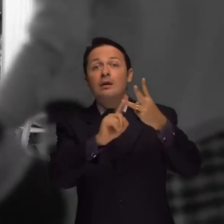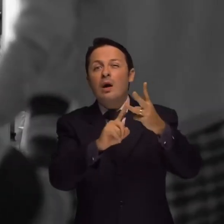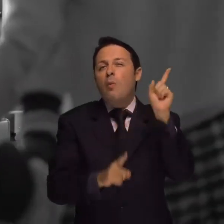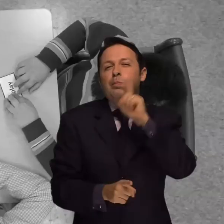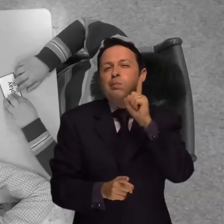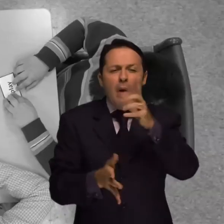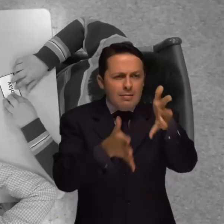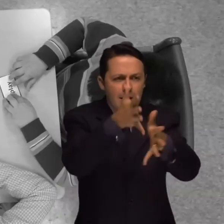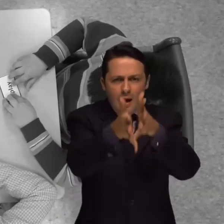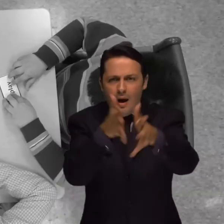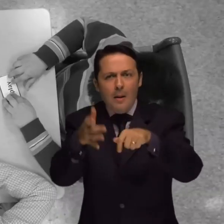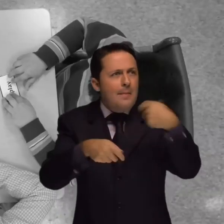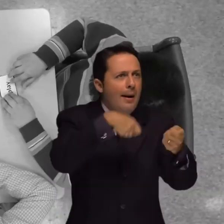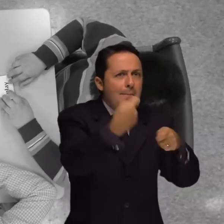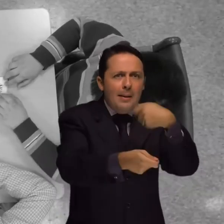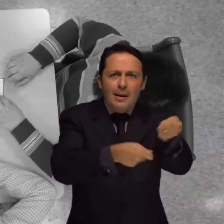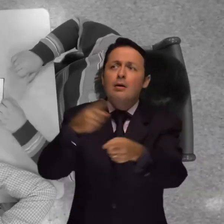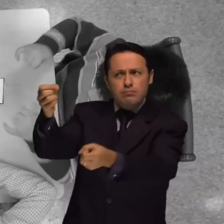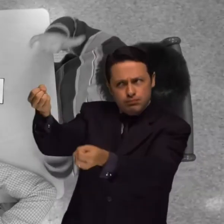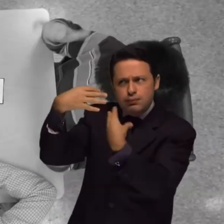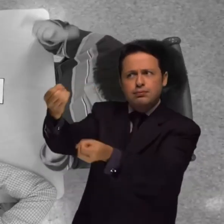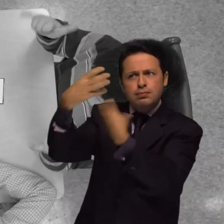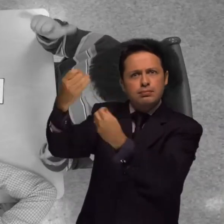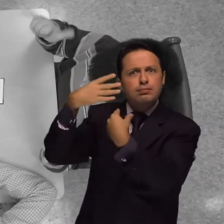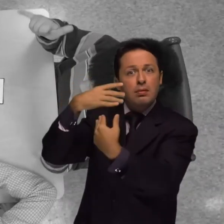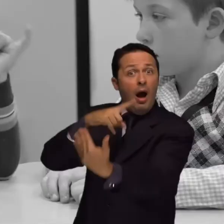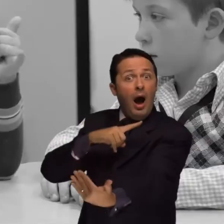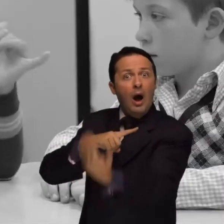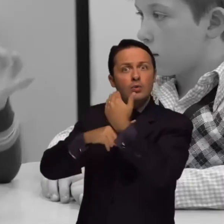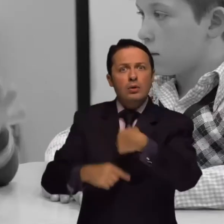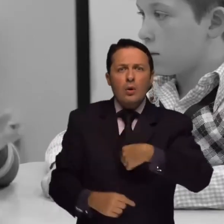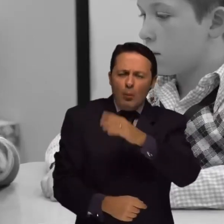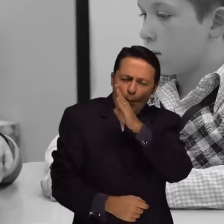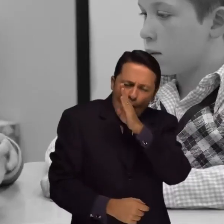Eu aprendi a ler Braille em inglês e a língua de sinais americana.